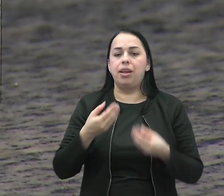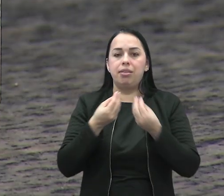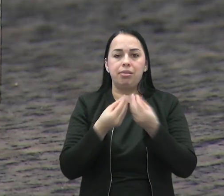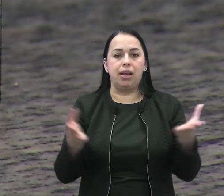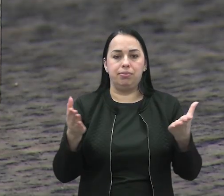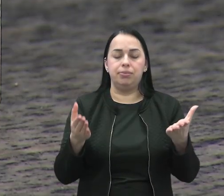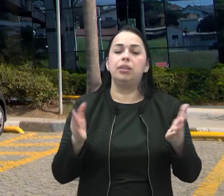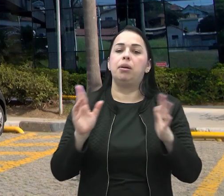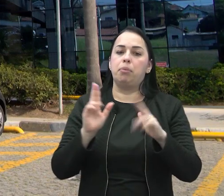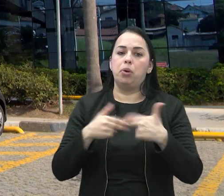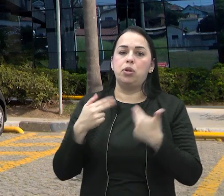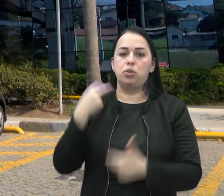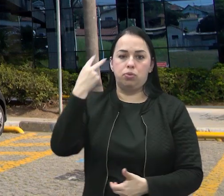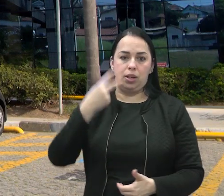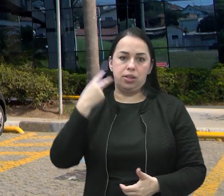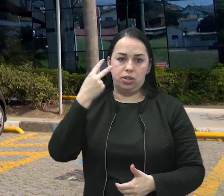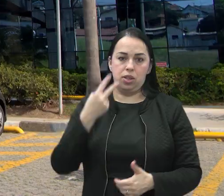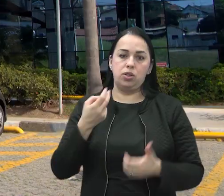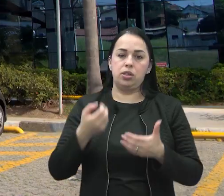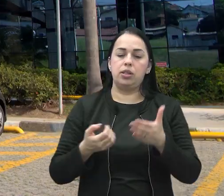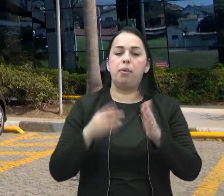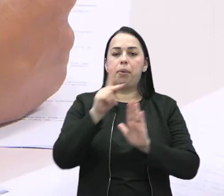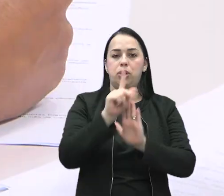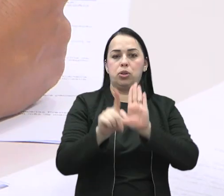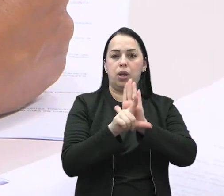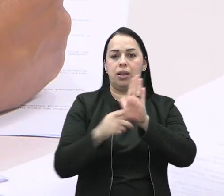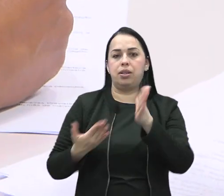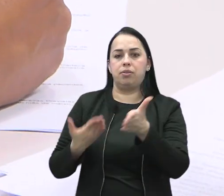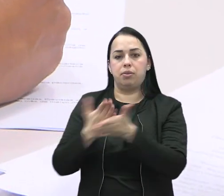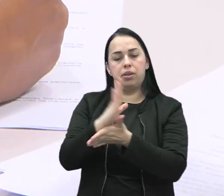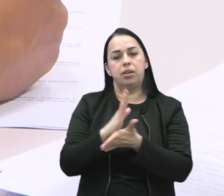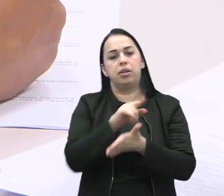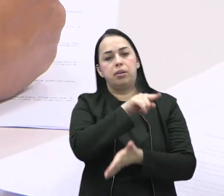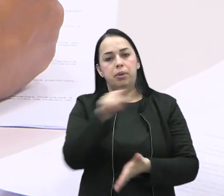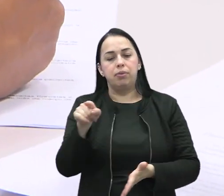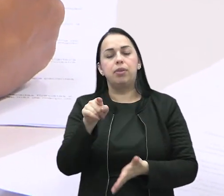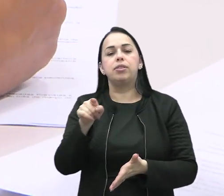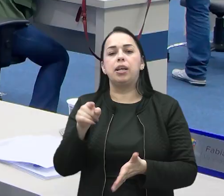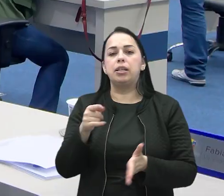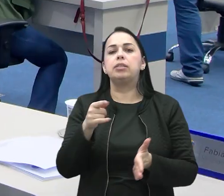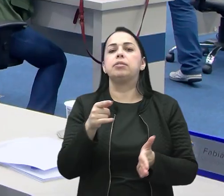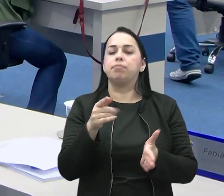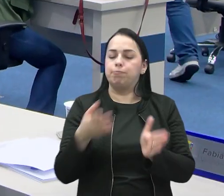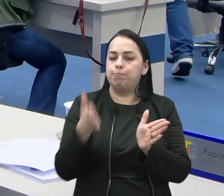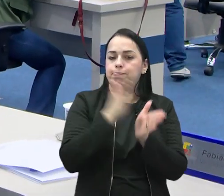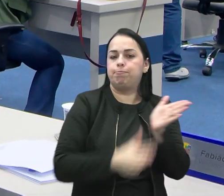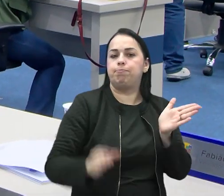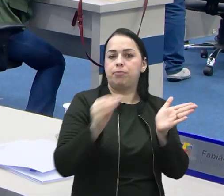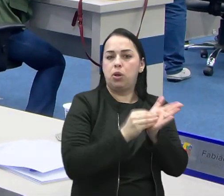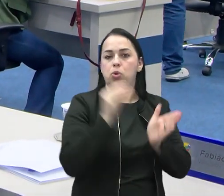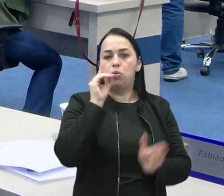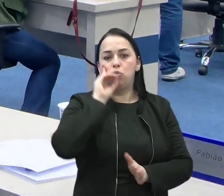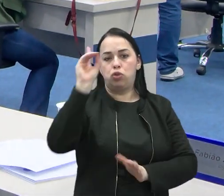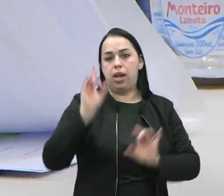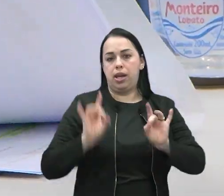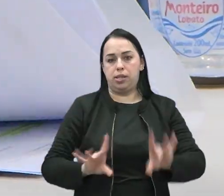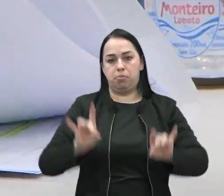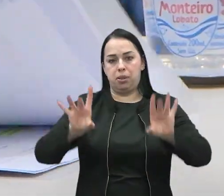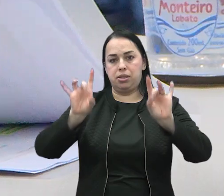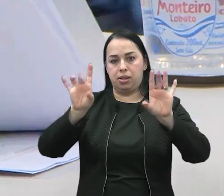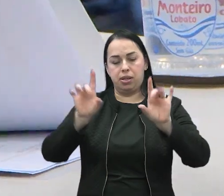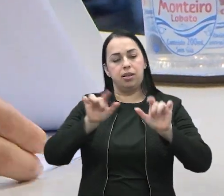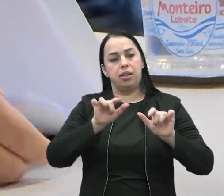mais a população, a Câmara Municipal aprovou uma lei que inclui no calendário um convite à reflexão, ampliando o debate sobre o tema